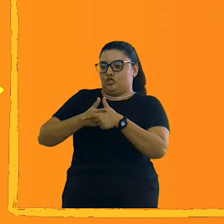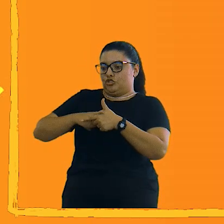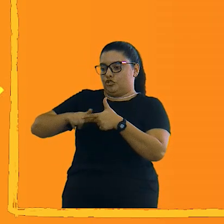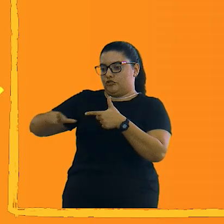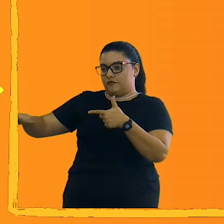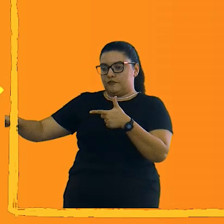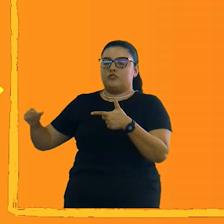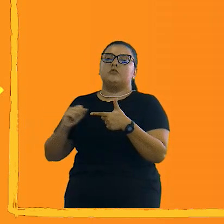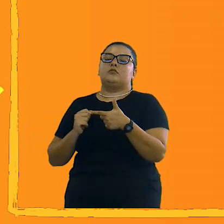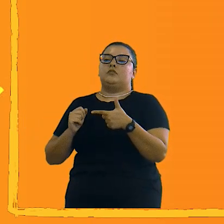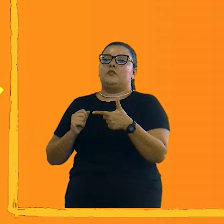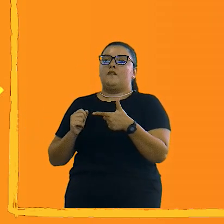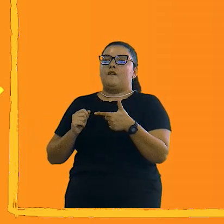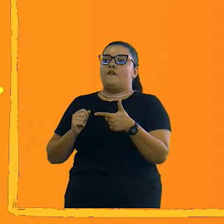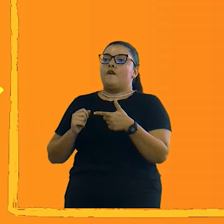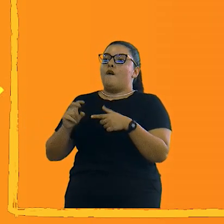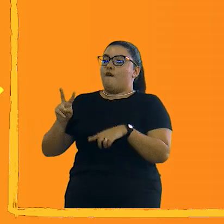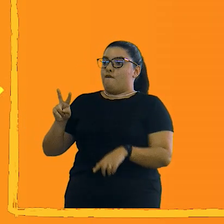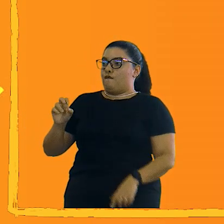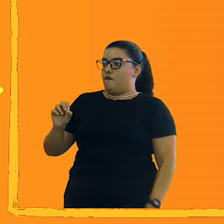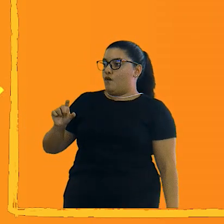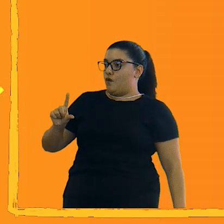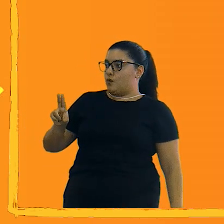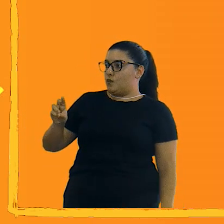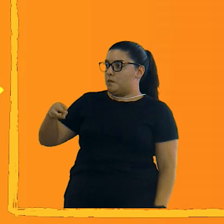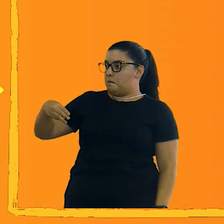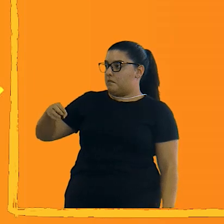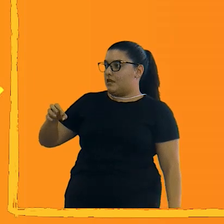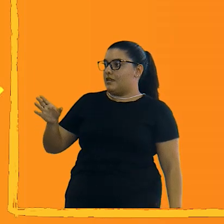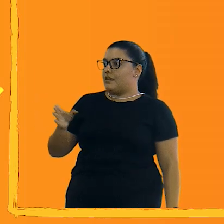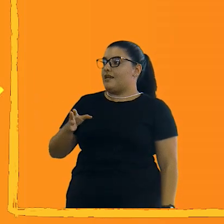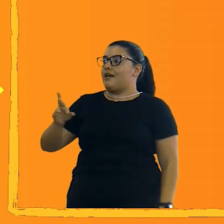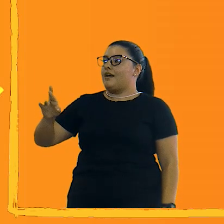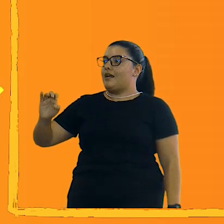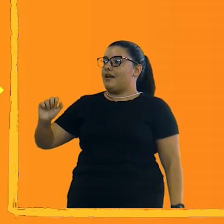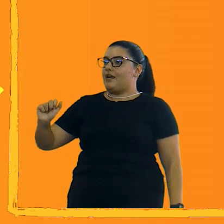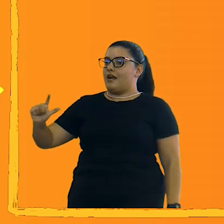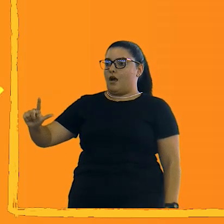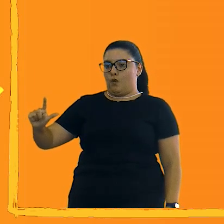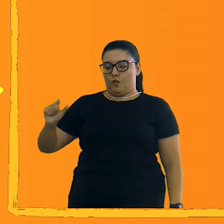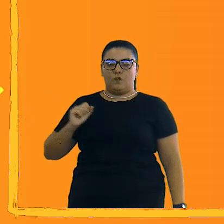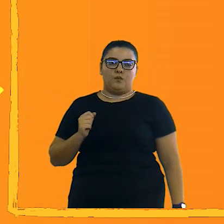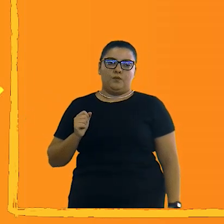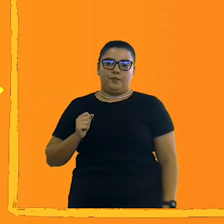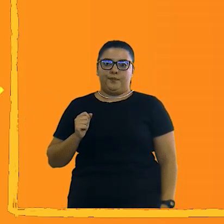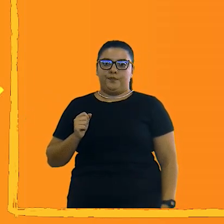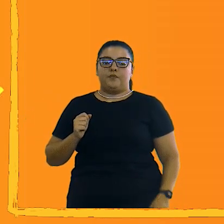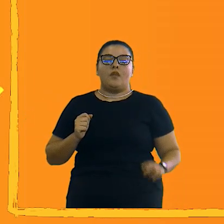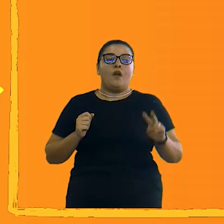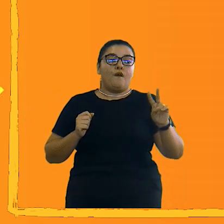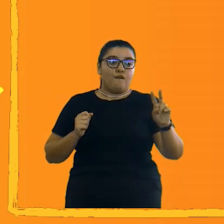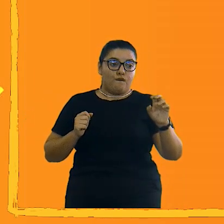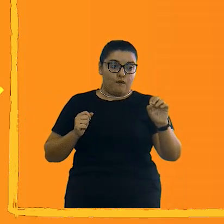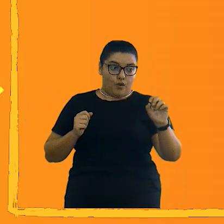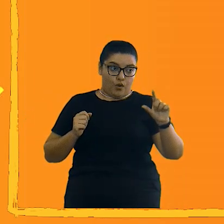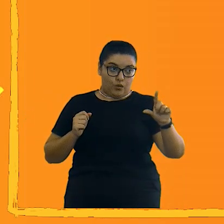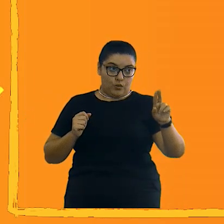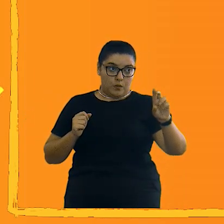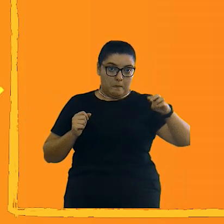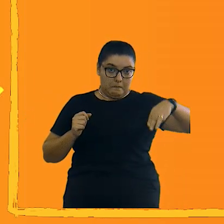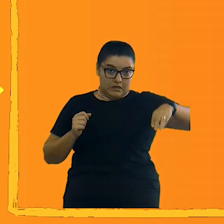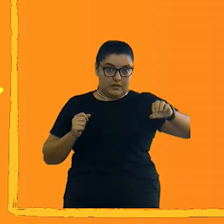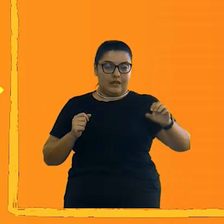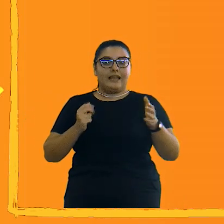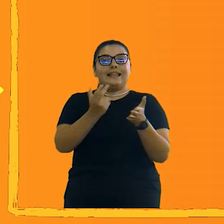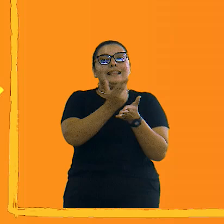dividido pelo volume real volume do desenho dividido